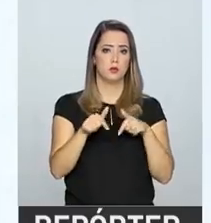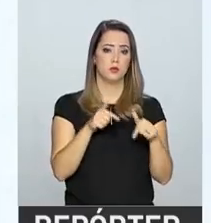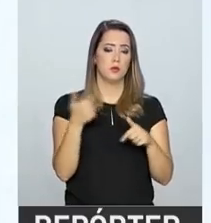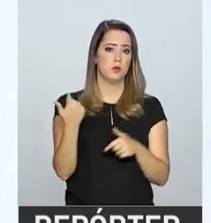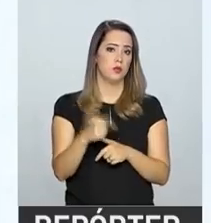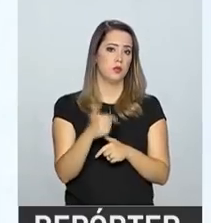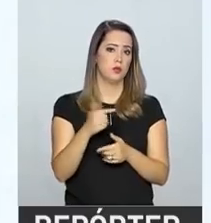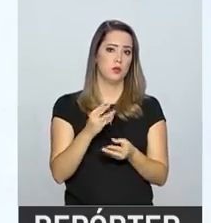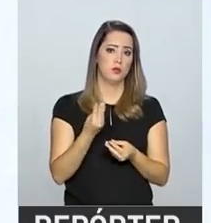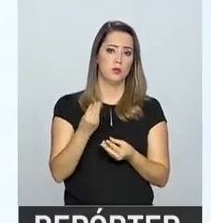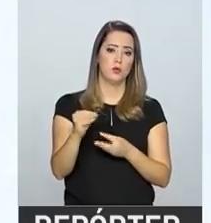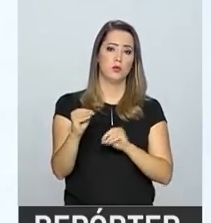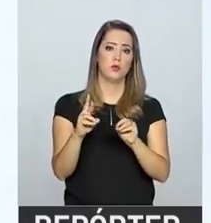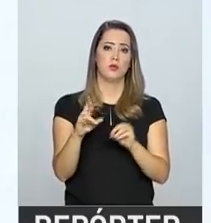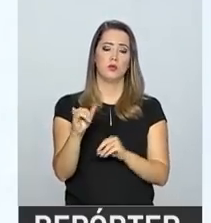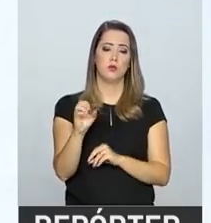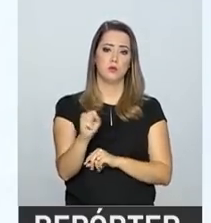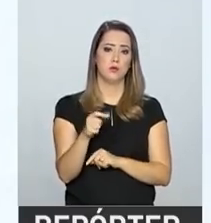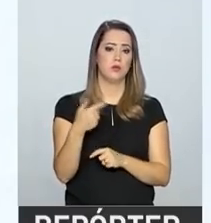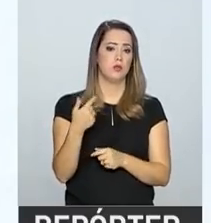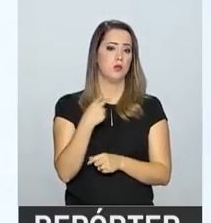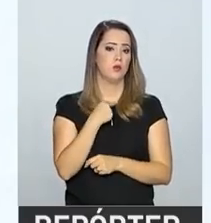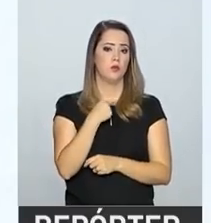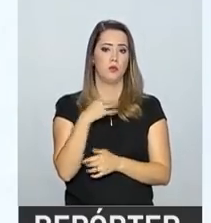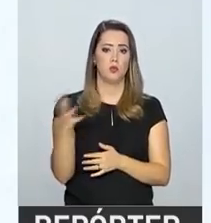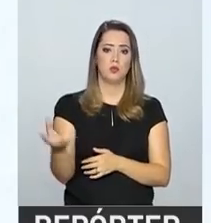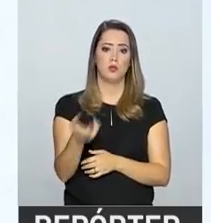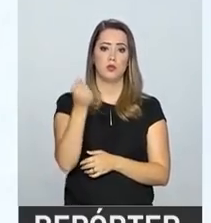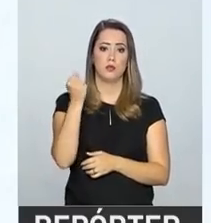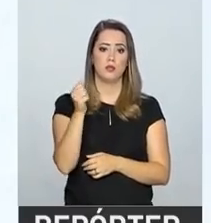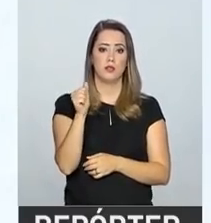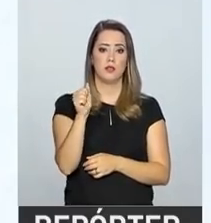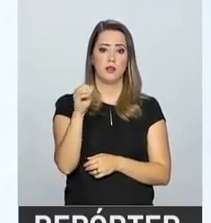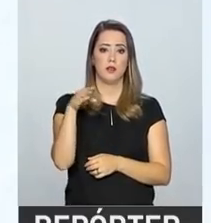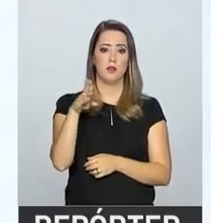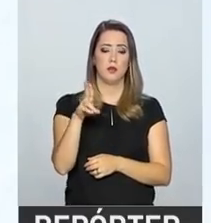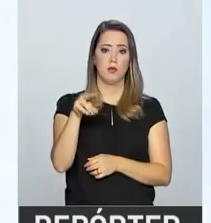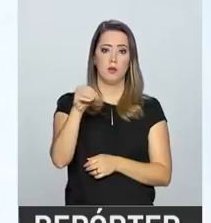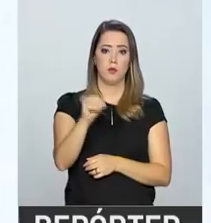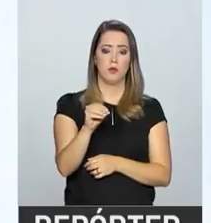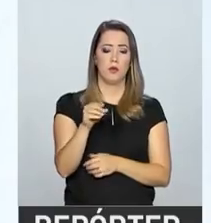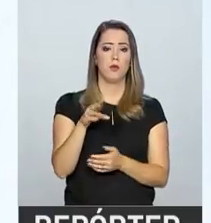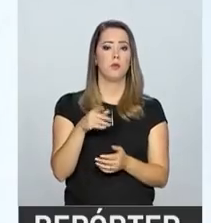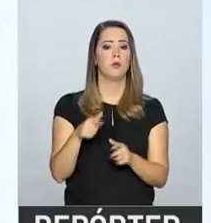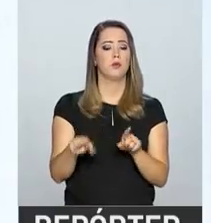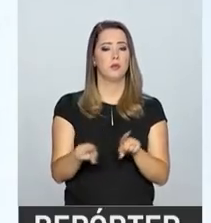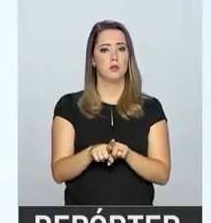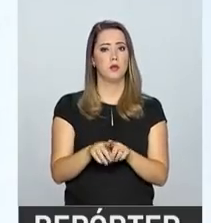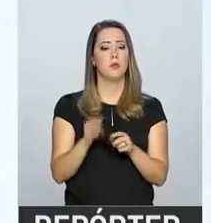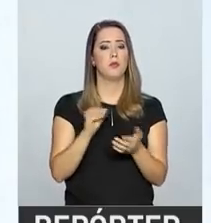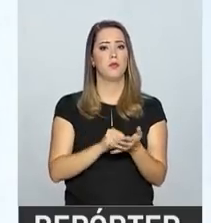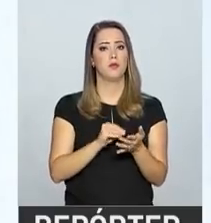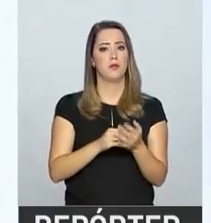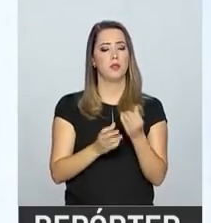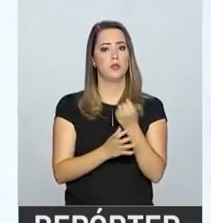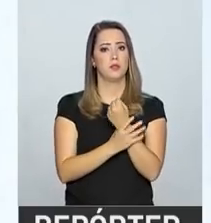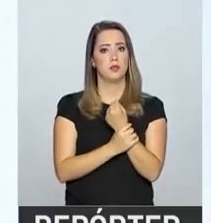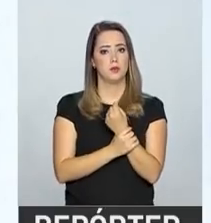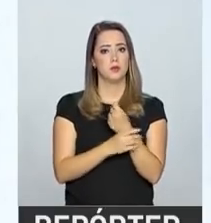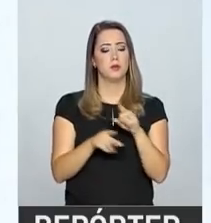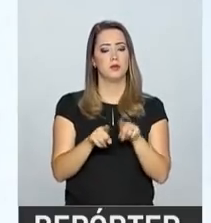os dados incluídos na rais não vai poder sacar o abono salarial nem o seguro desemprego e poderá ser